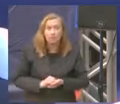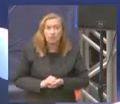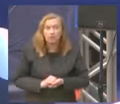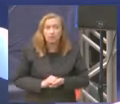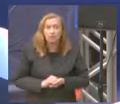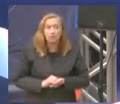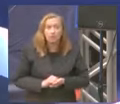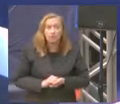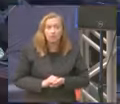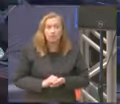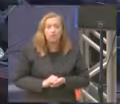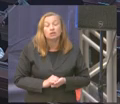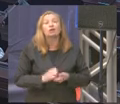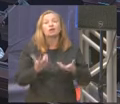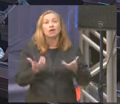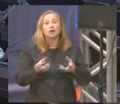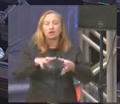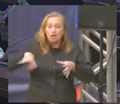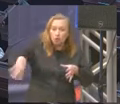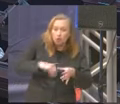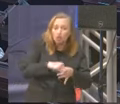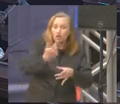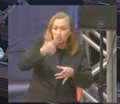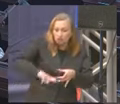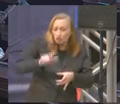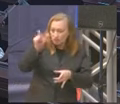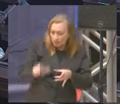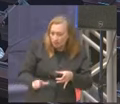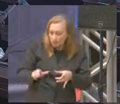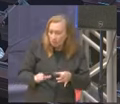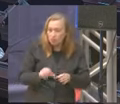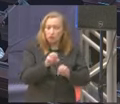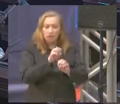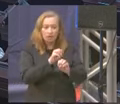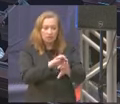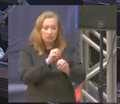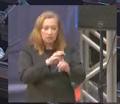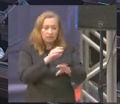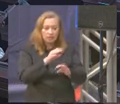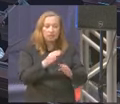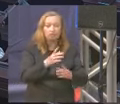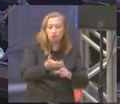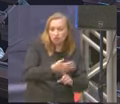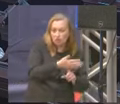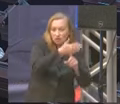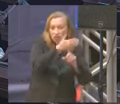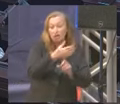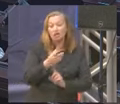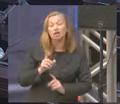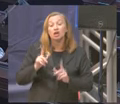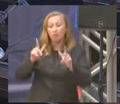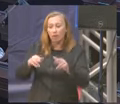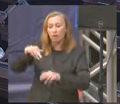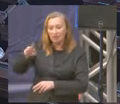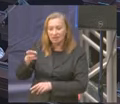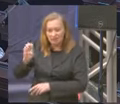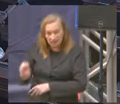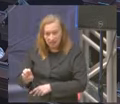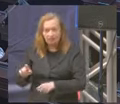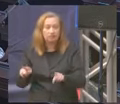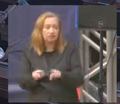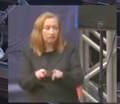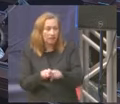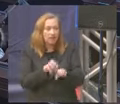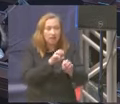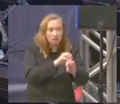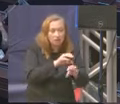reeducar essa pessoa para o ambiente digital, como a Marcilene fez com o projeto dela, passa por a questão da educação ambiental, que